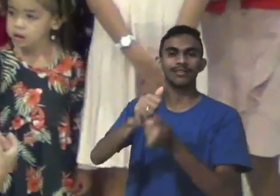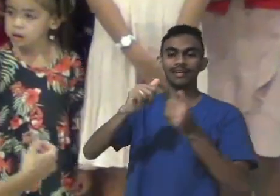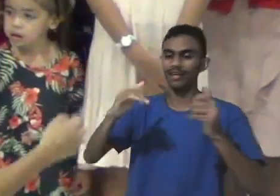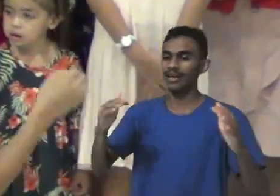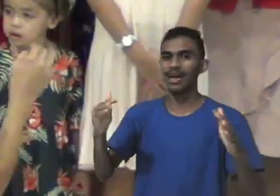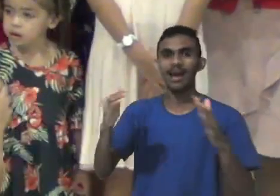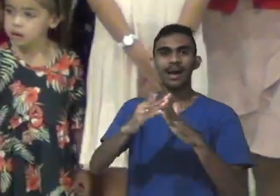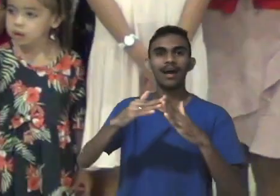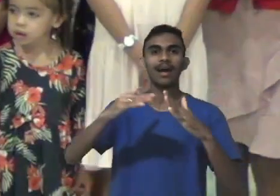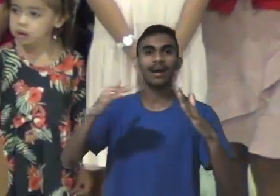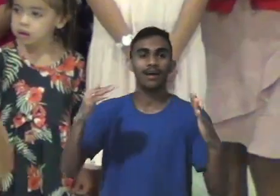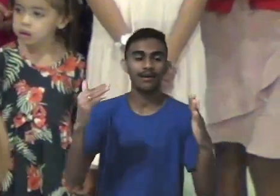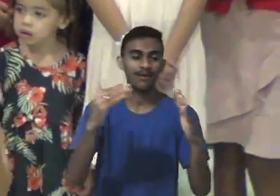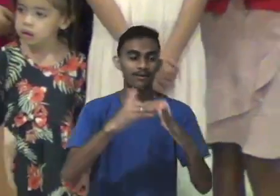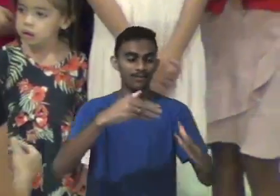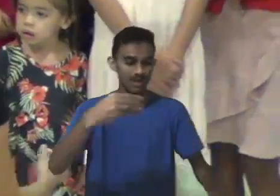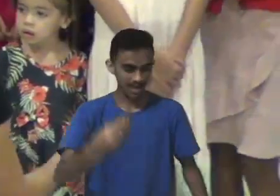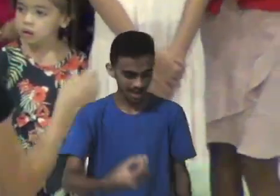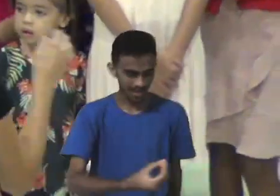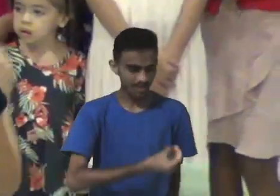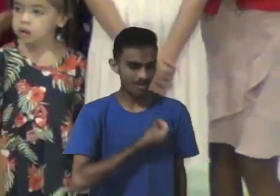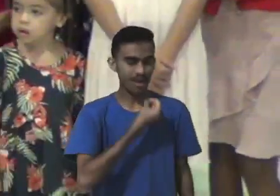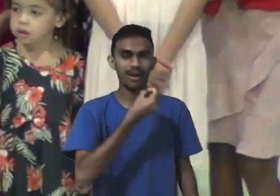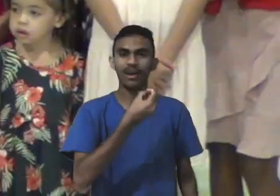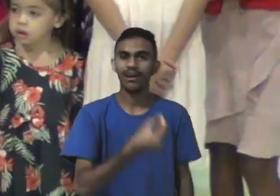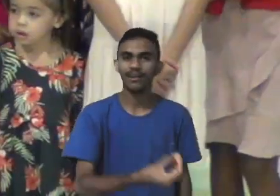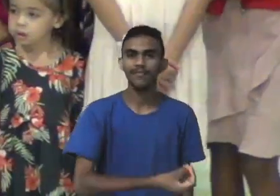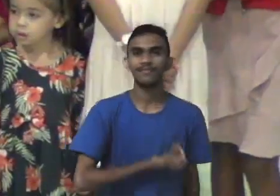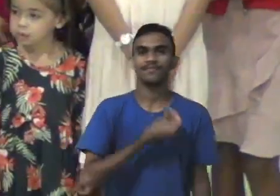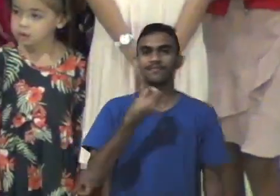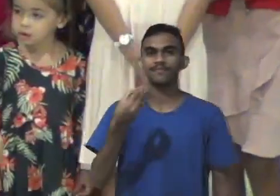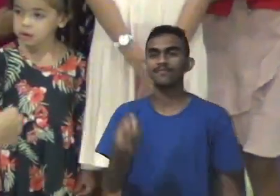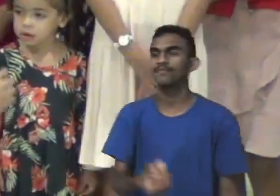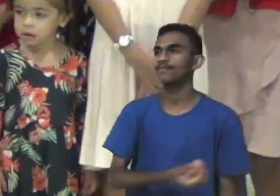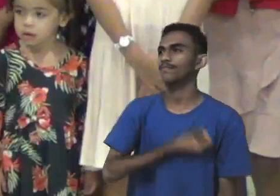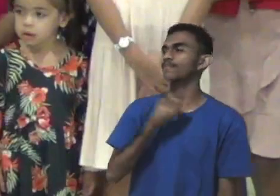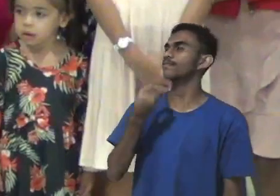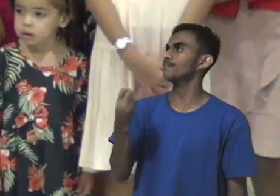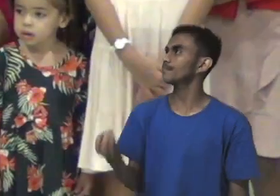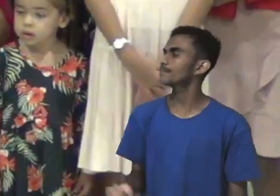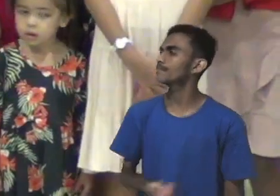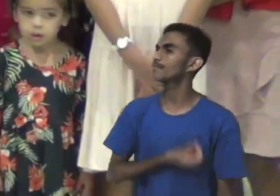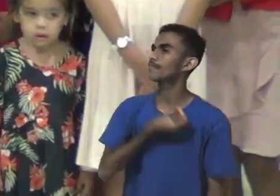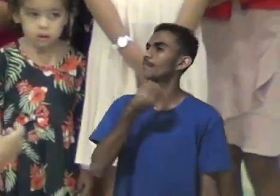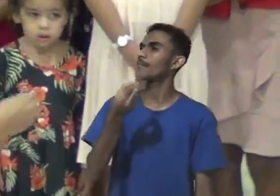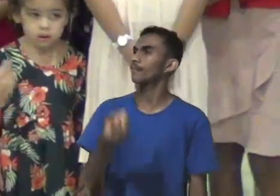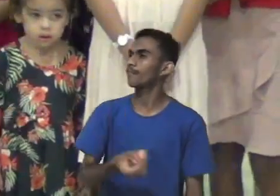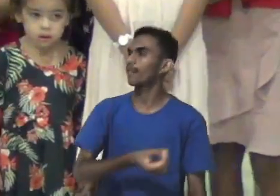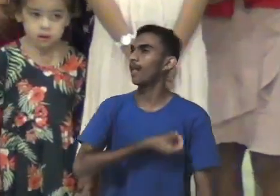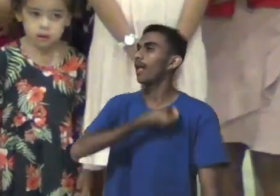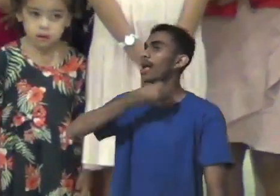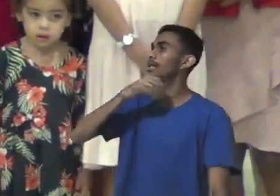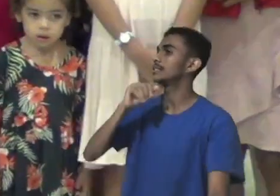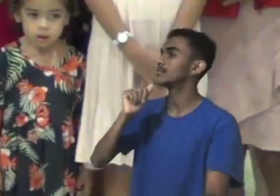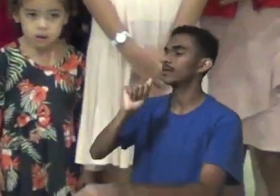a terra é o meu lar, eu vou